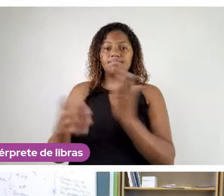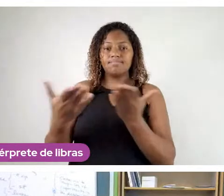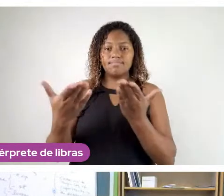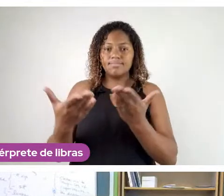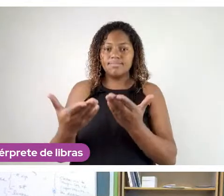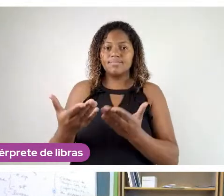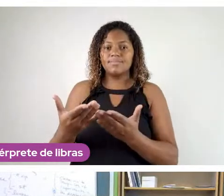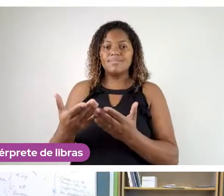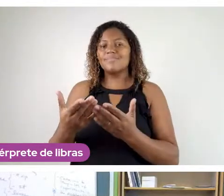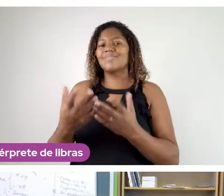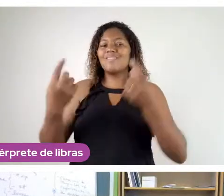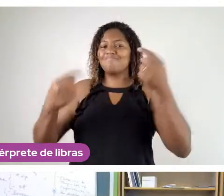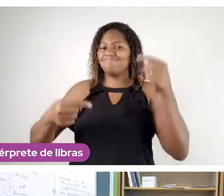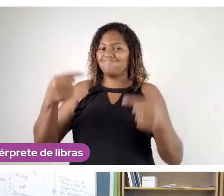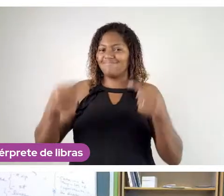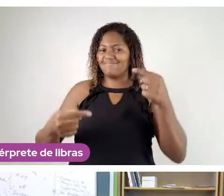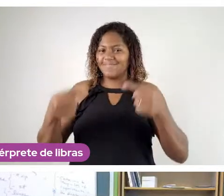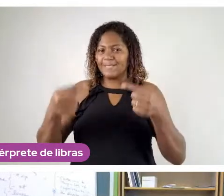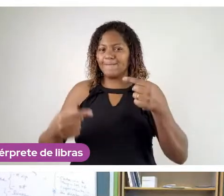implementar un debate.